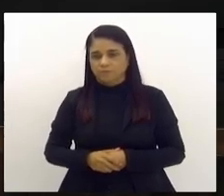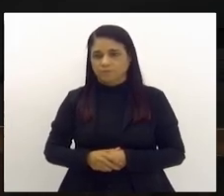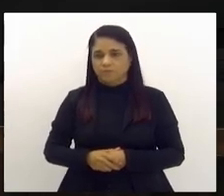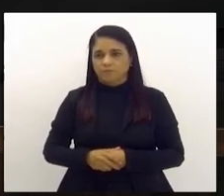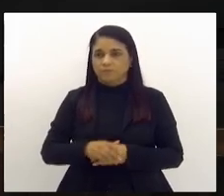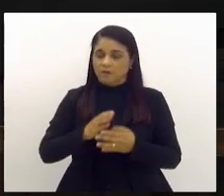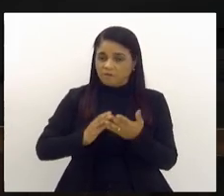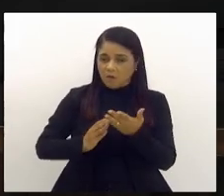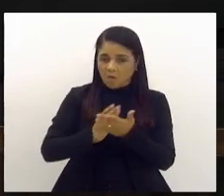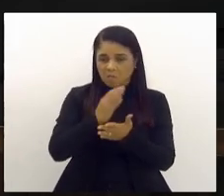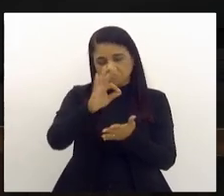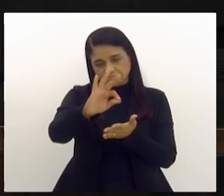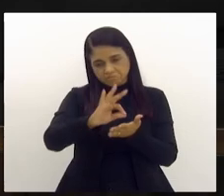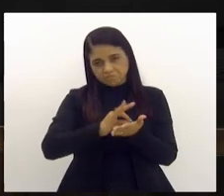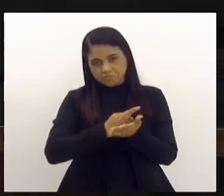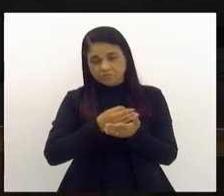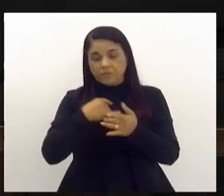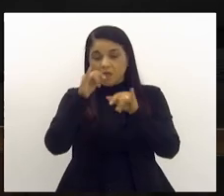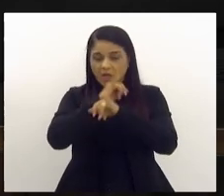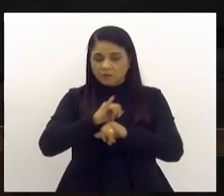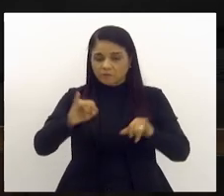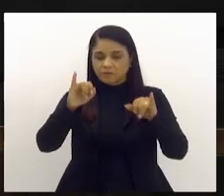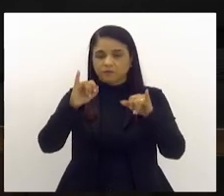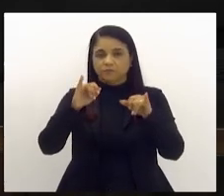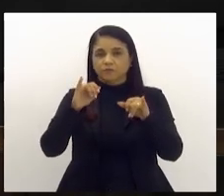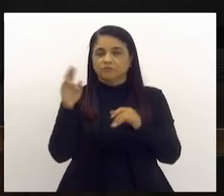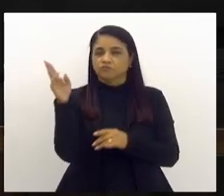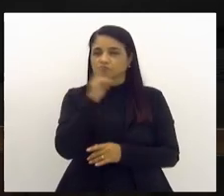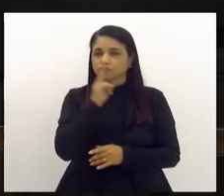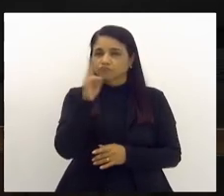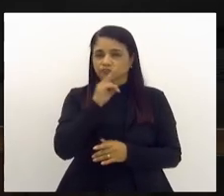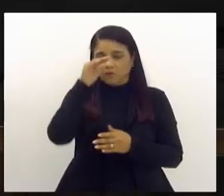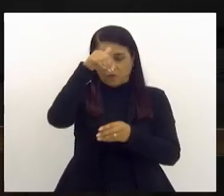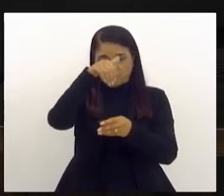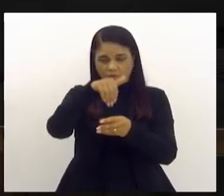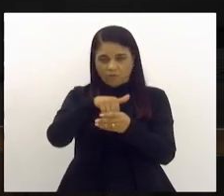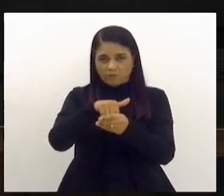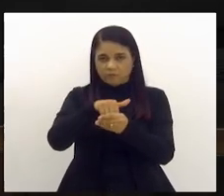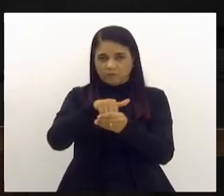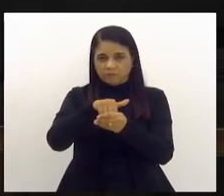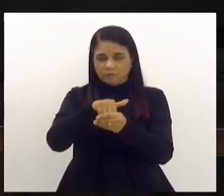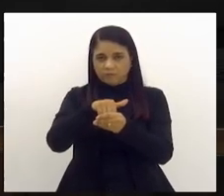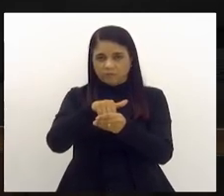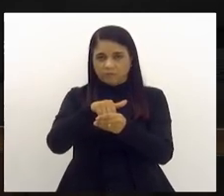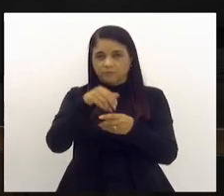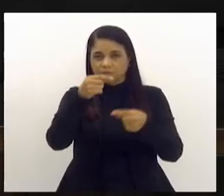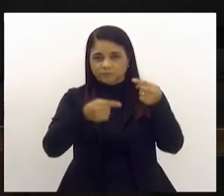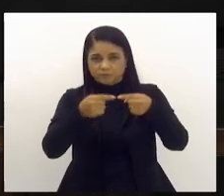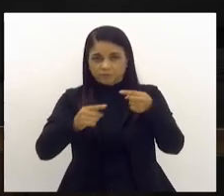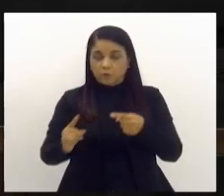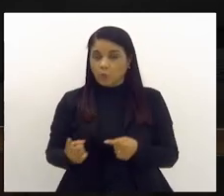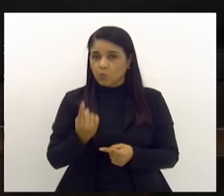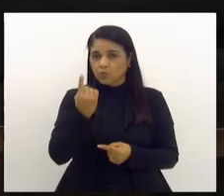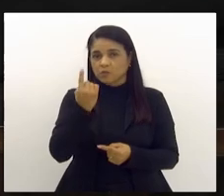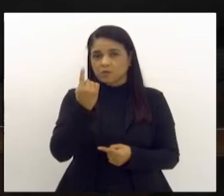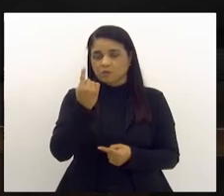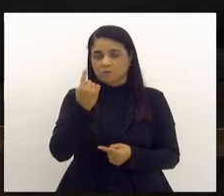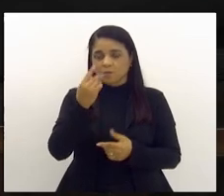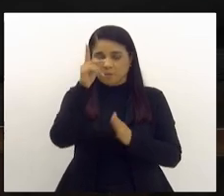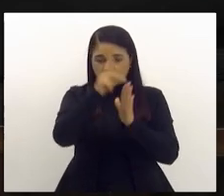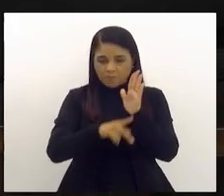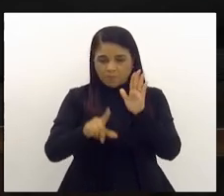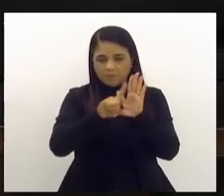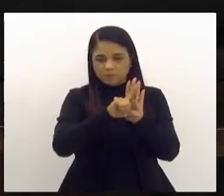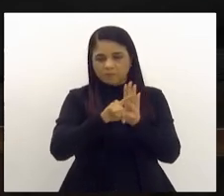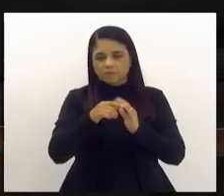Aprovado, vai autógrafo. Anuncio, em regime de urgência, em votação, em discussão única, projeto